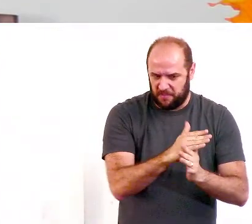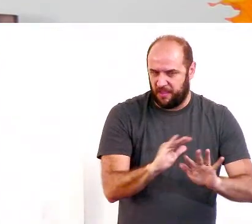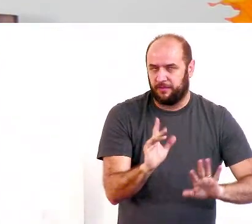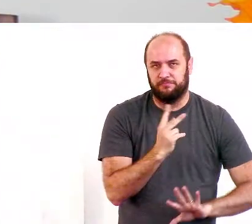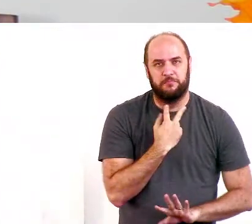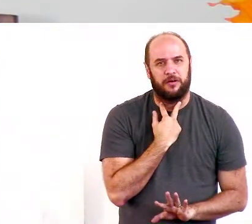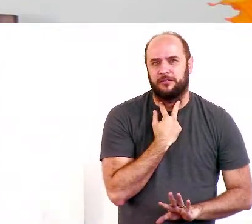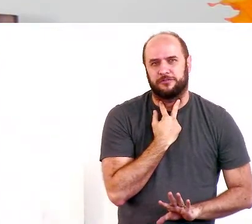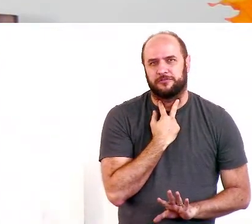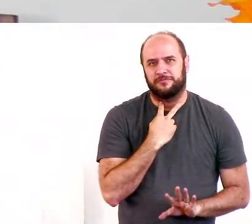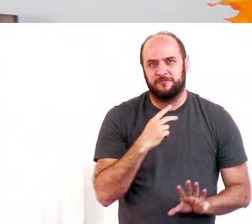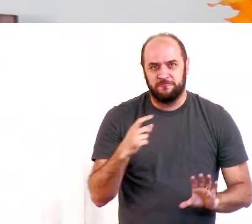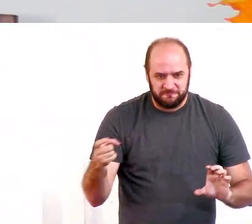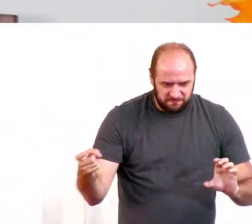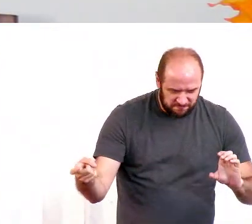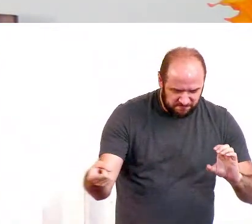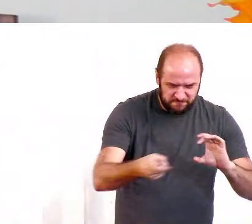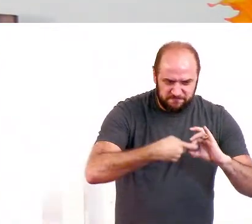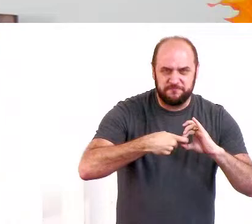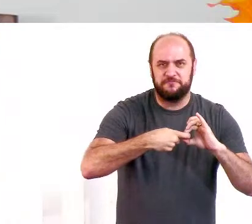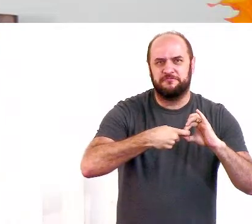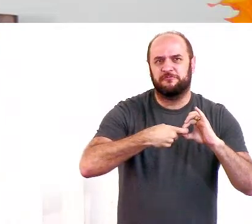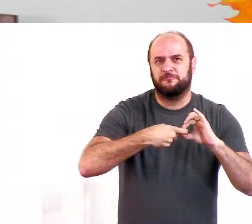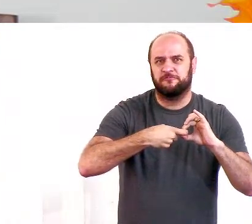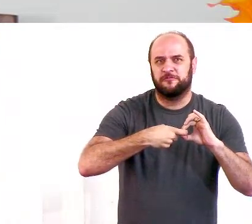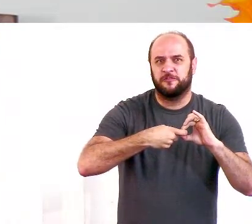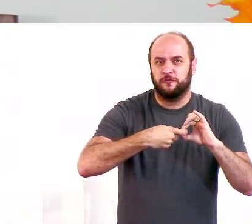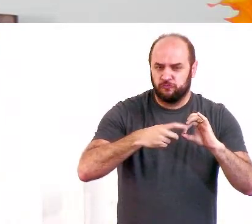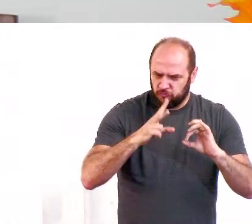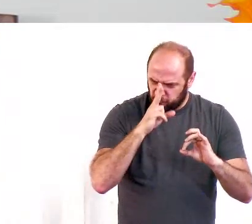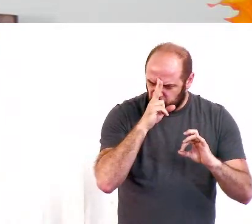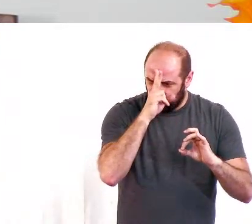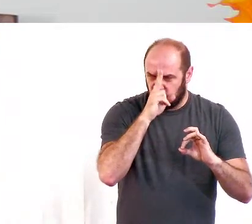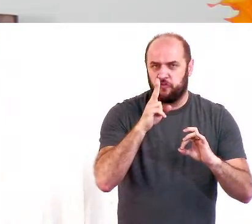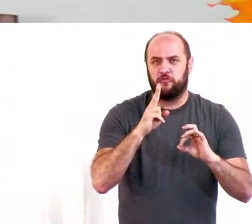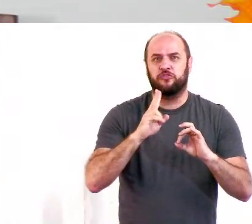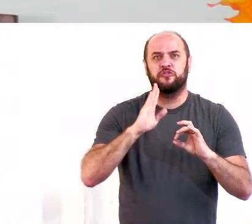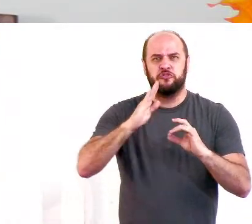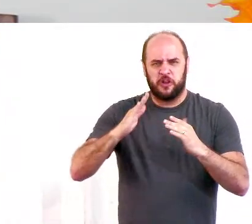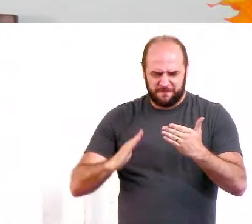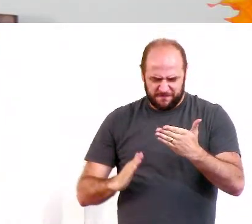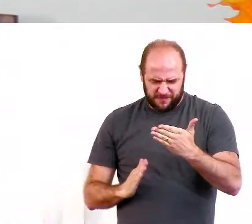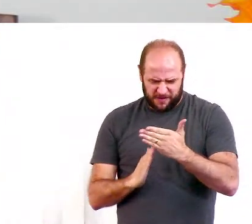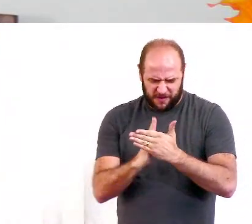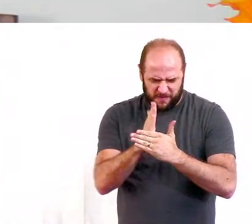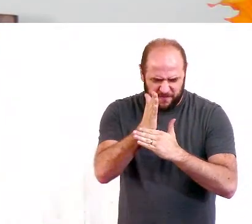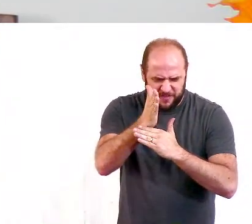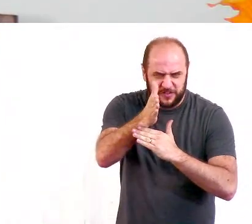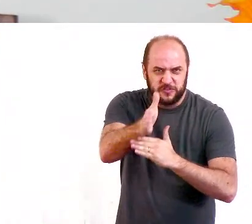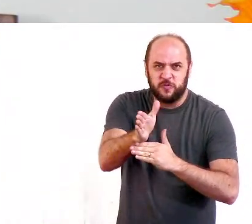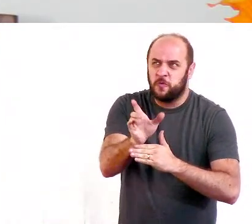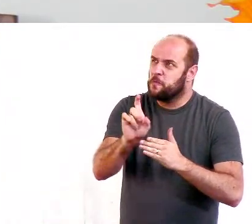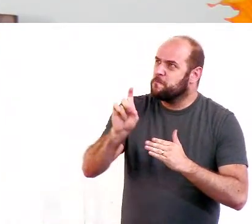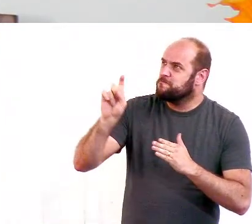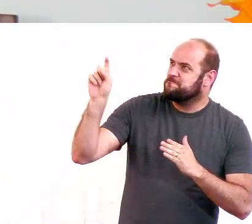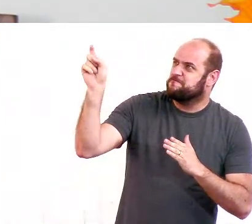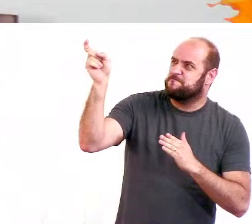É uma âncora que atravessou o véu, foi ao Santo dos Santos, se ancorou lá em